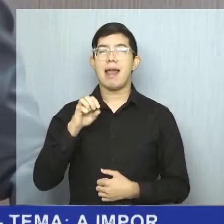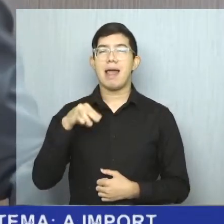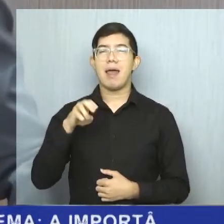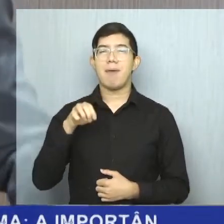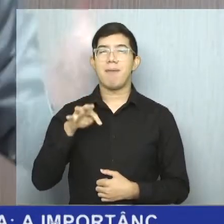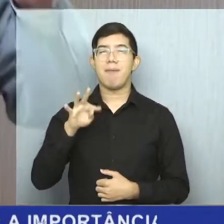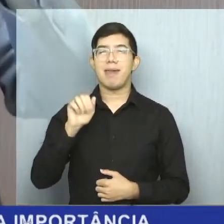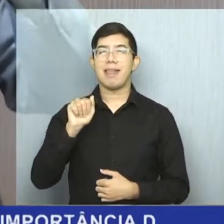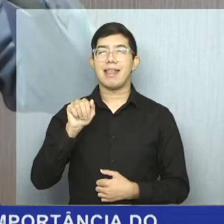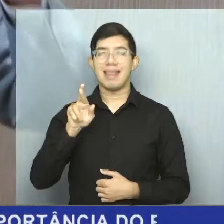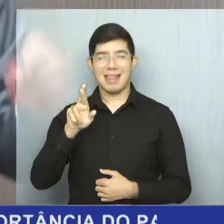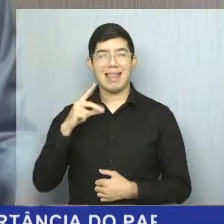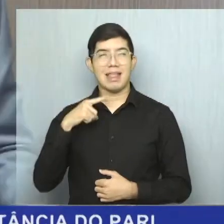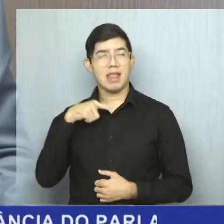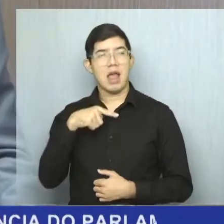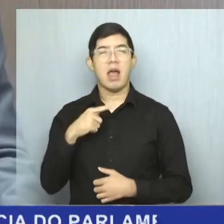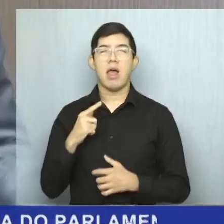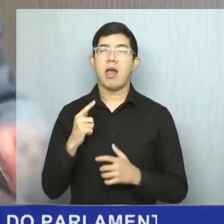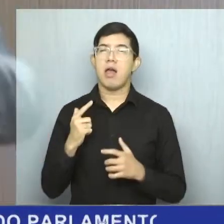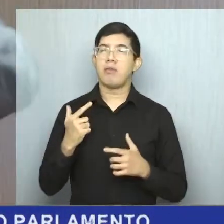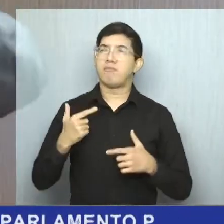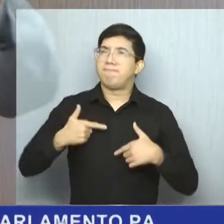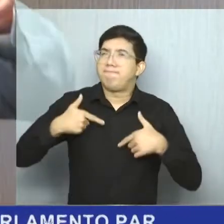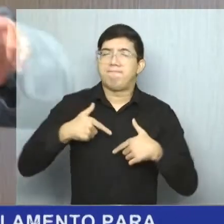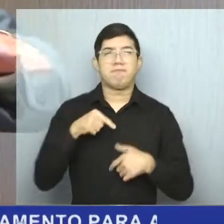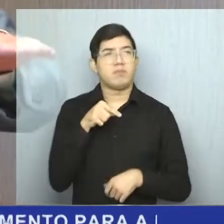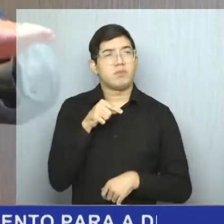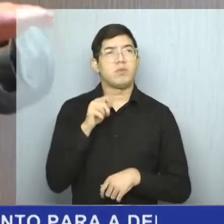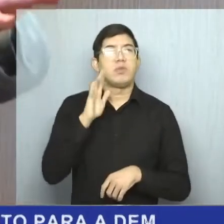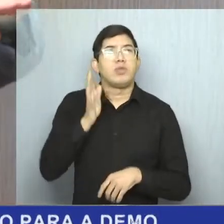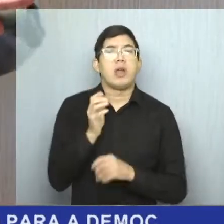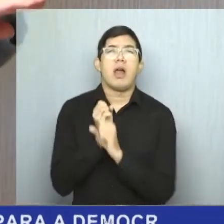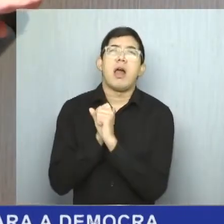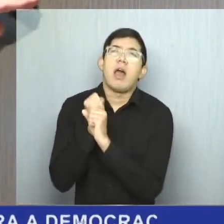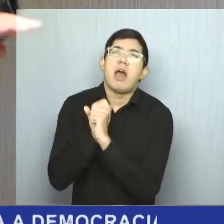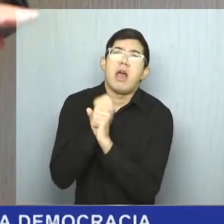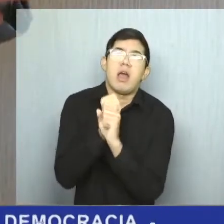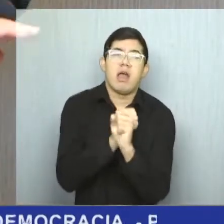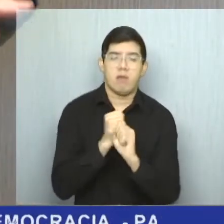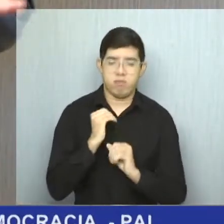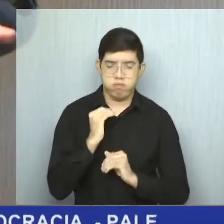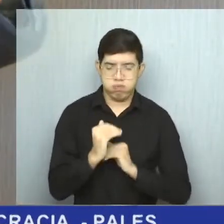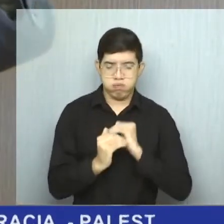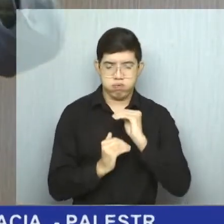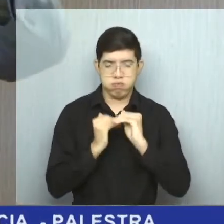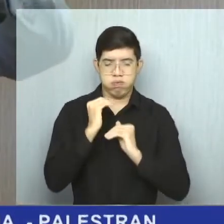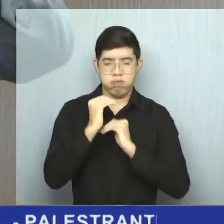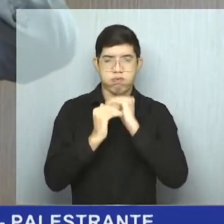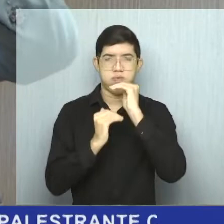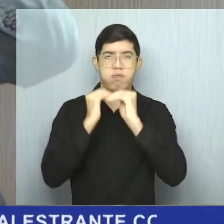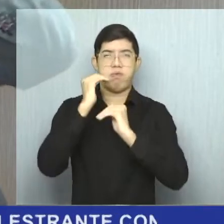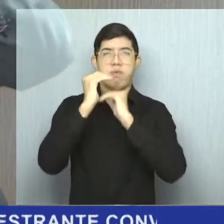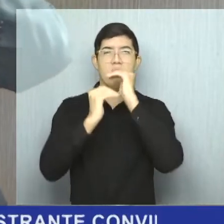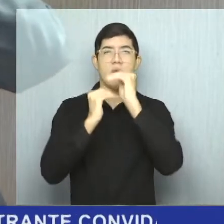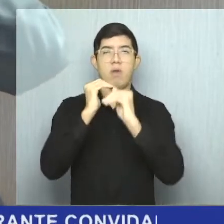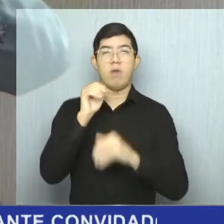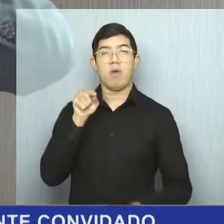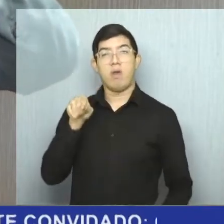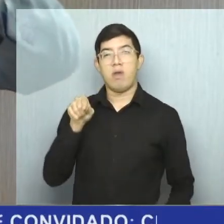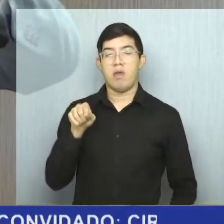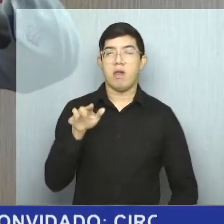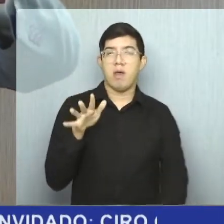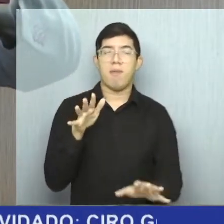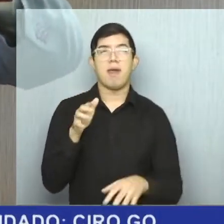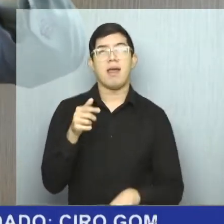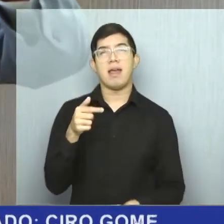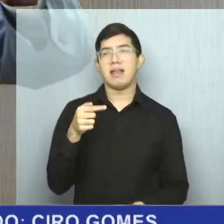progresso. Quase 60 anos. Em todos os indicadores, nós estamos ali 80%, 70% dos indicadores